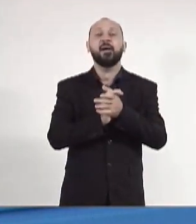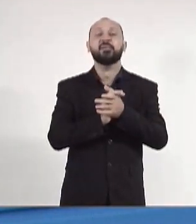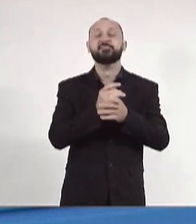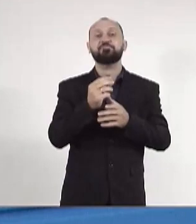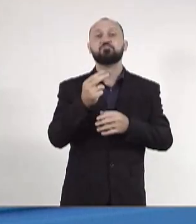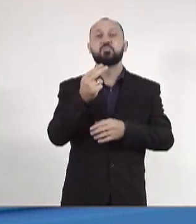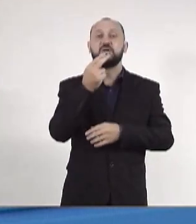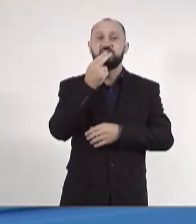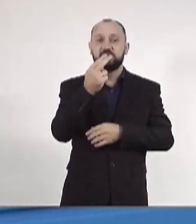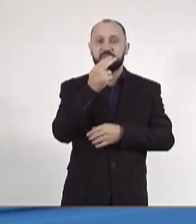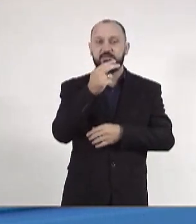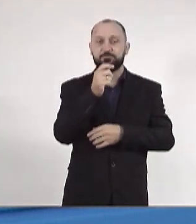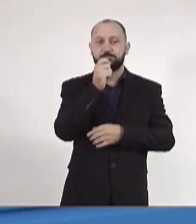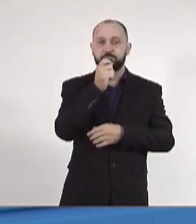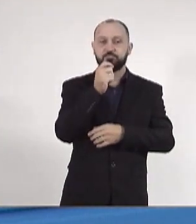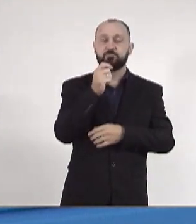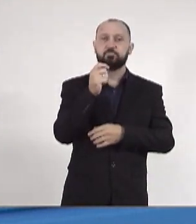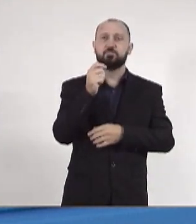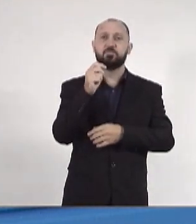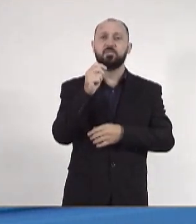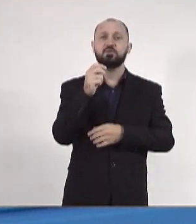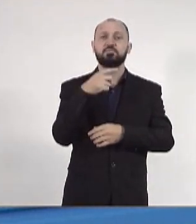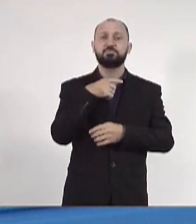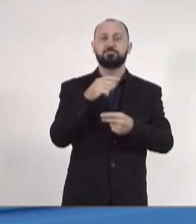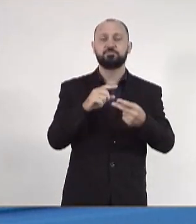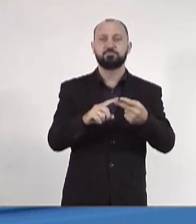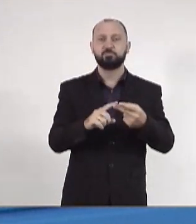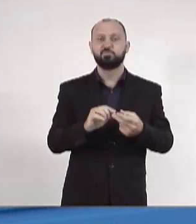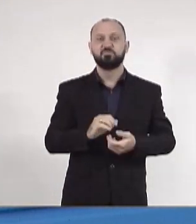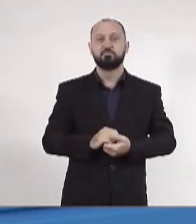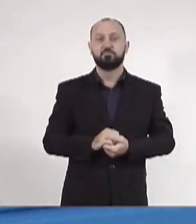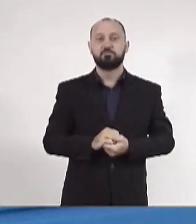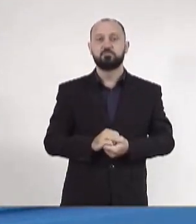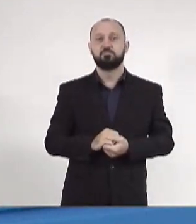como cigarro eletrônico, e cigarretes, CIG,